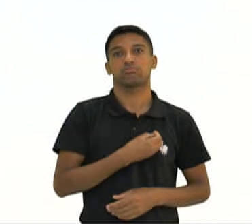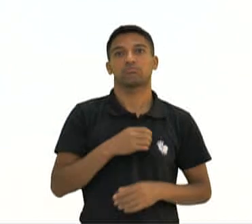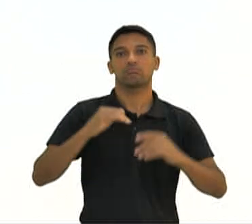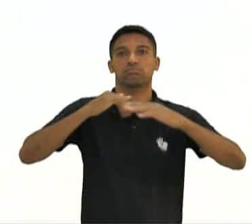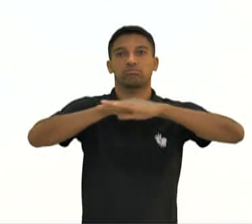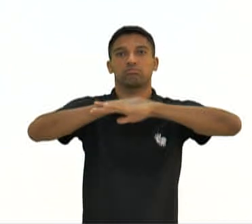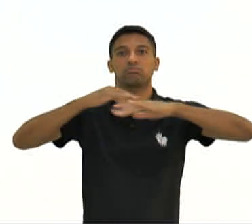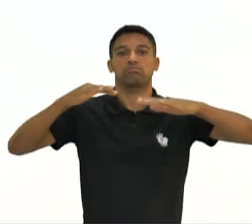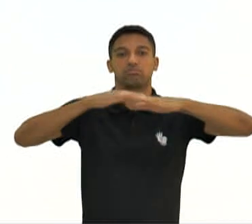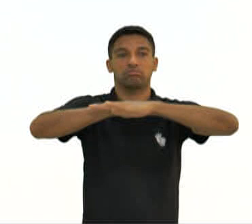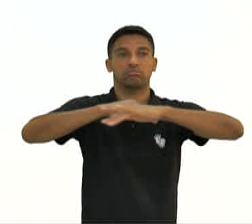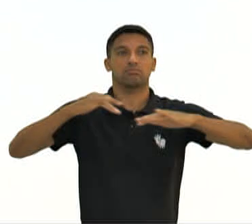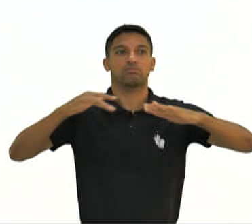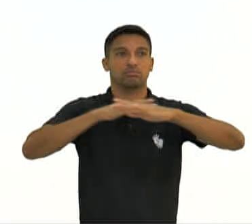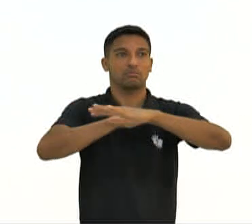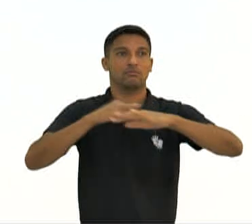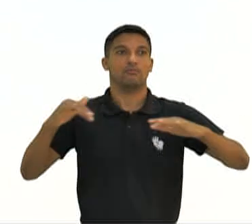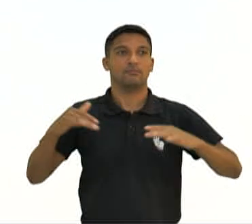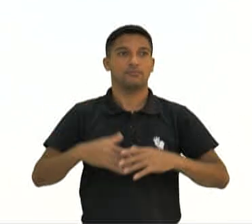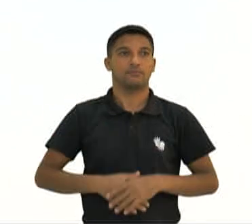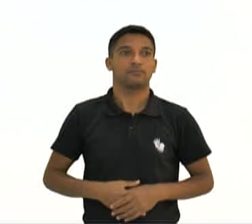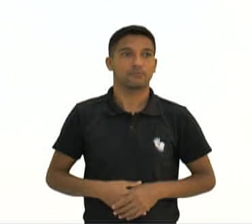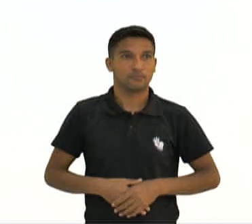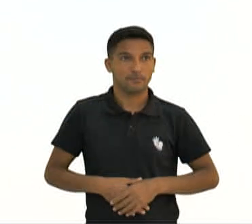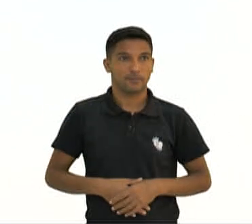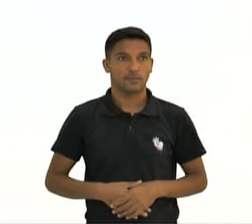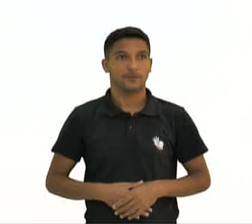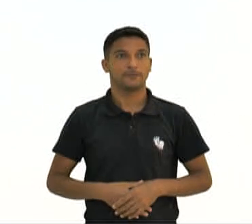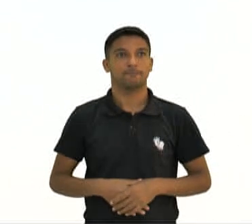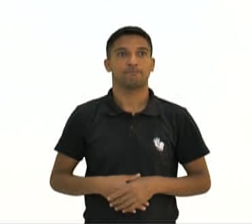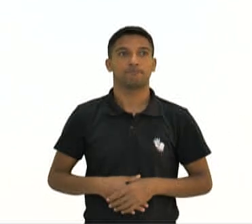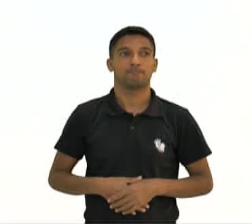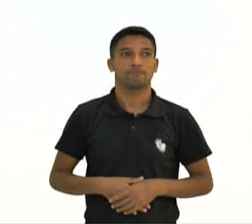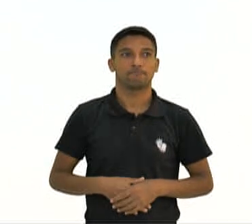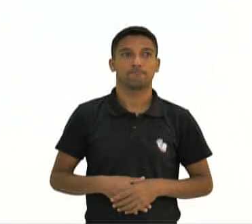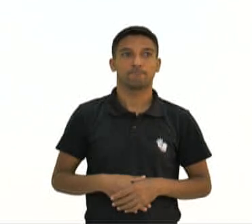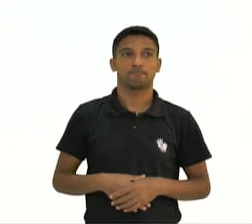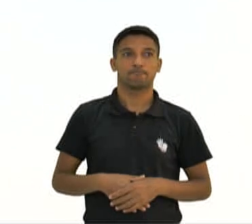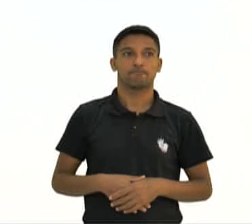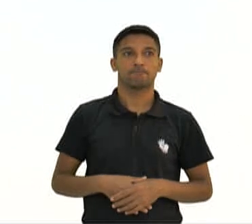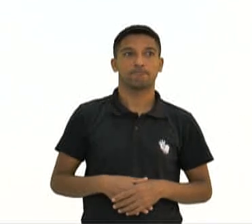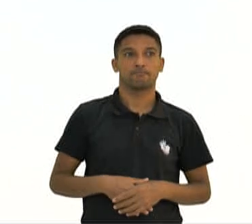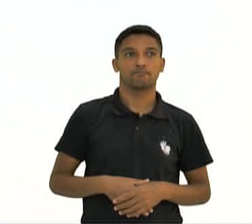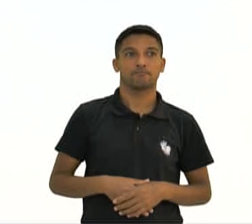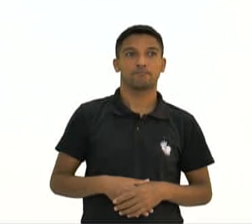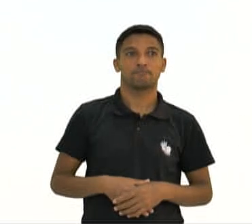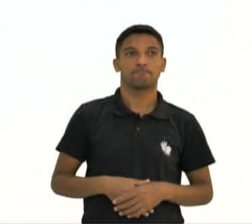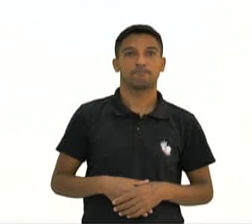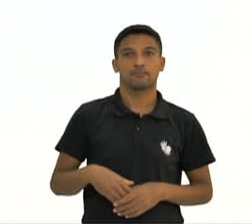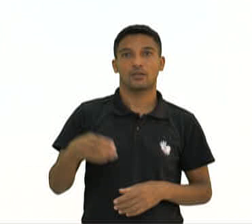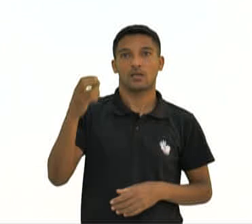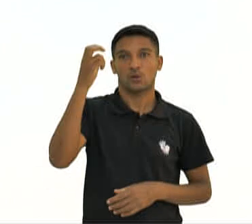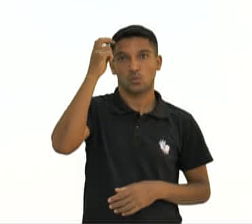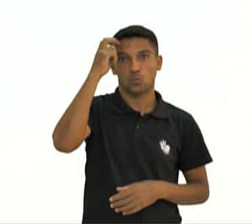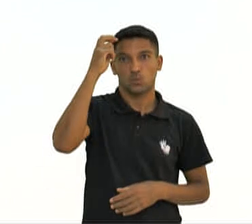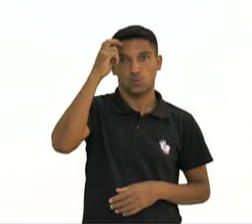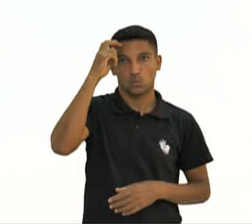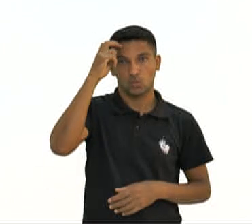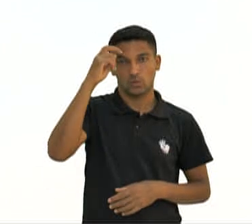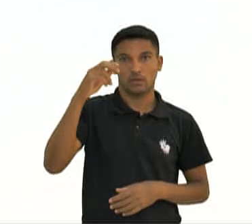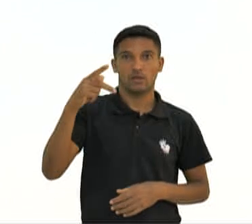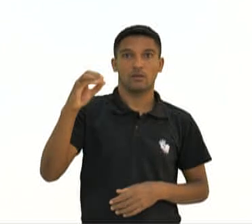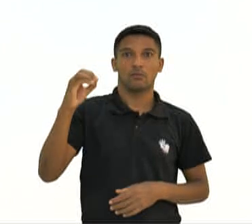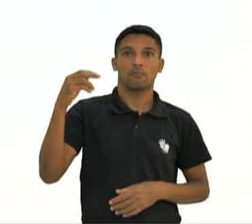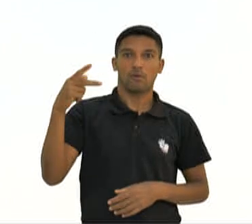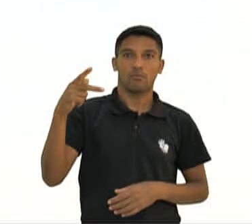cultura pop se misturam, né? As meninas ainda que gostam do K-pop, da cultura pop da